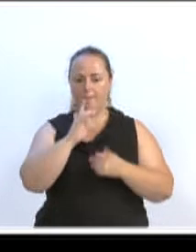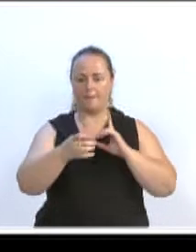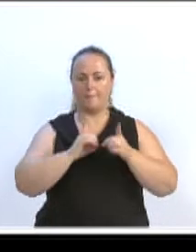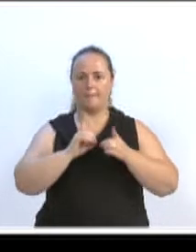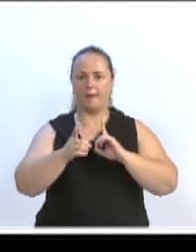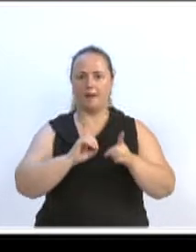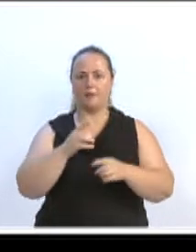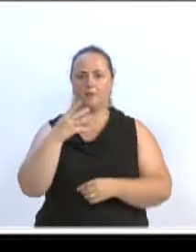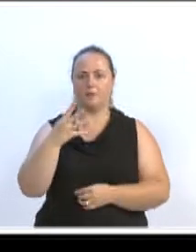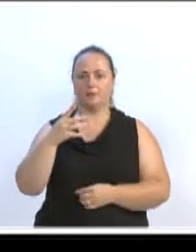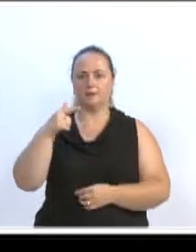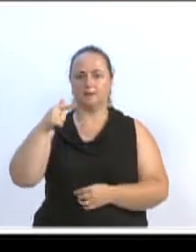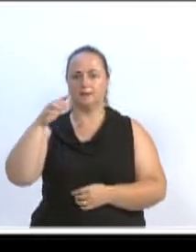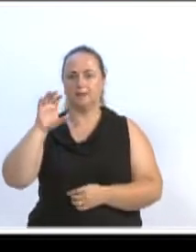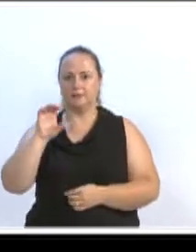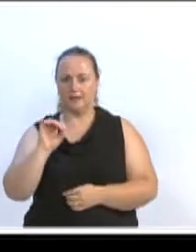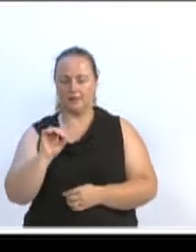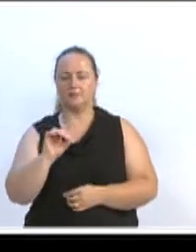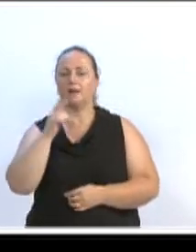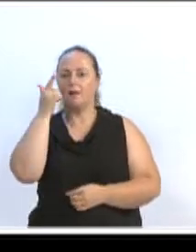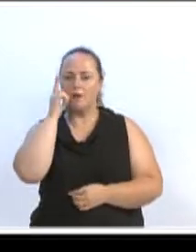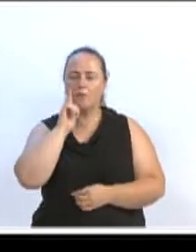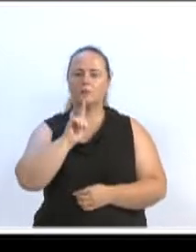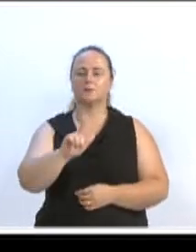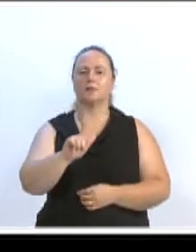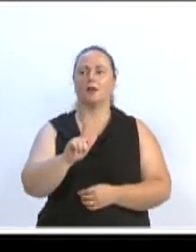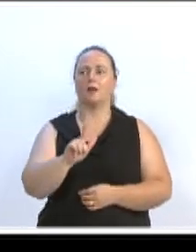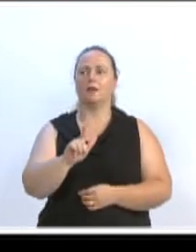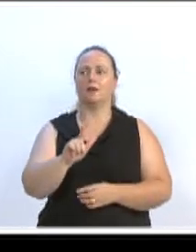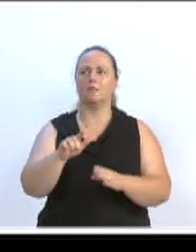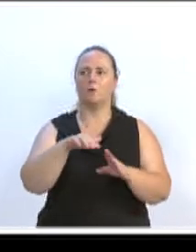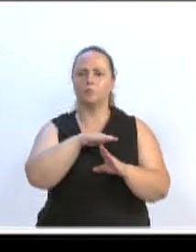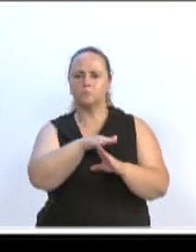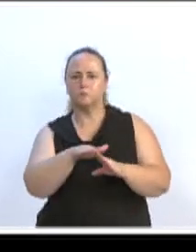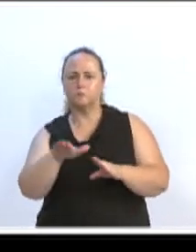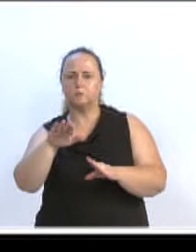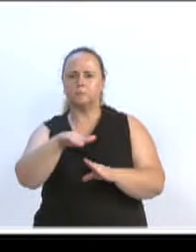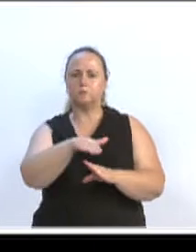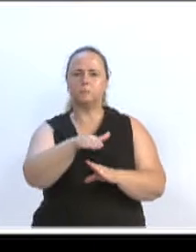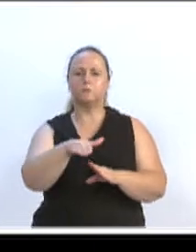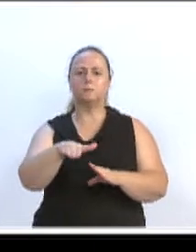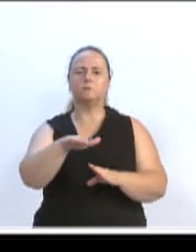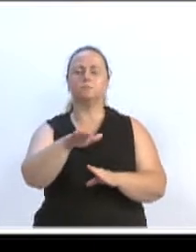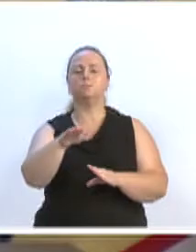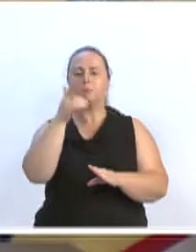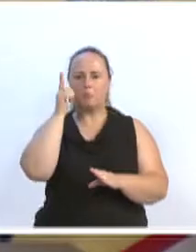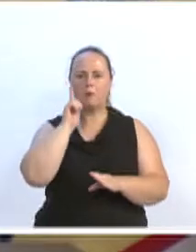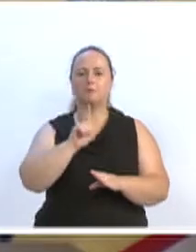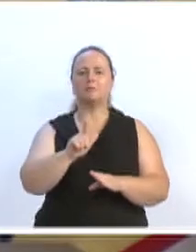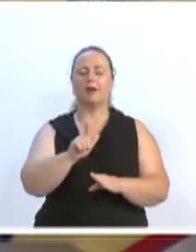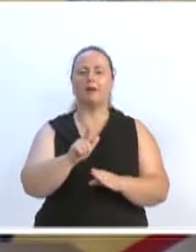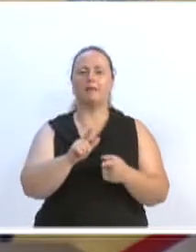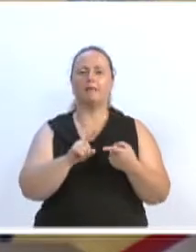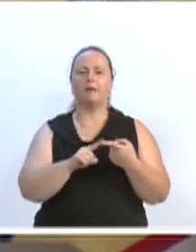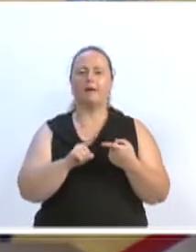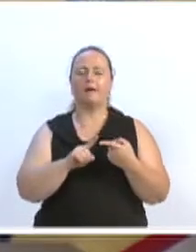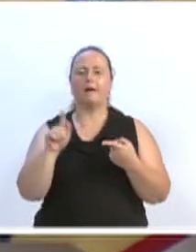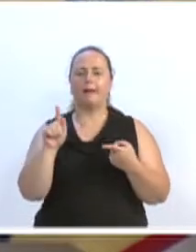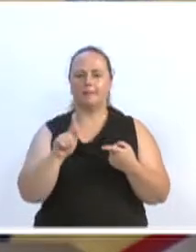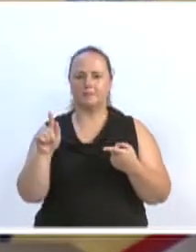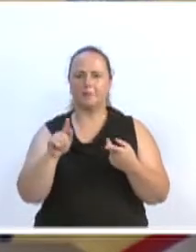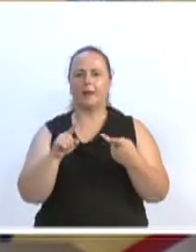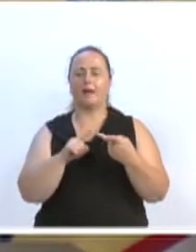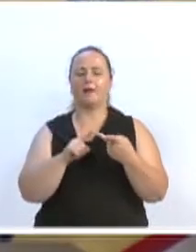nós temos o vereador alba condições de ir passar por quatro municípios gaspar ilhota luís alves navegantes